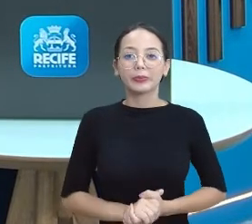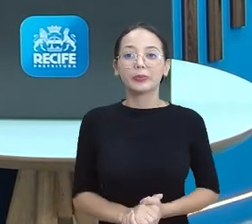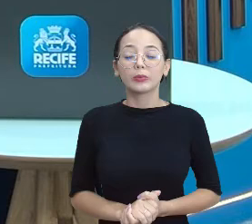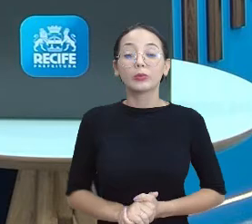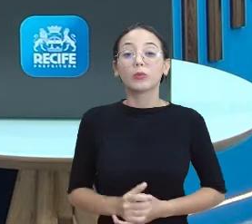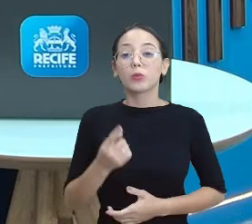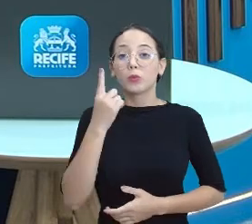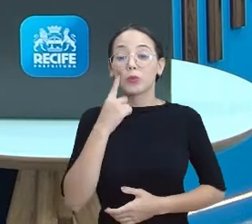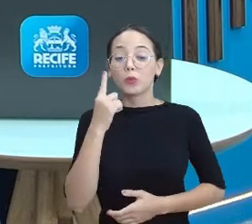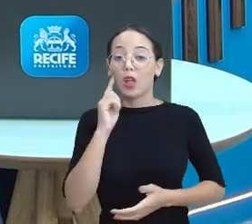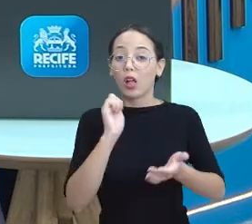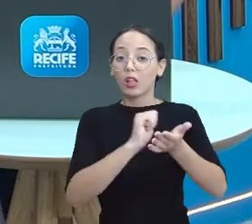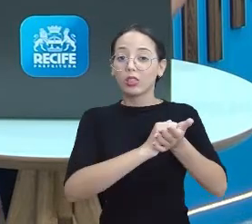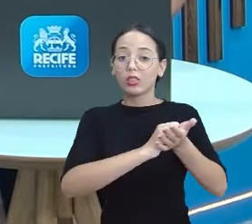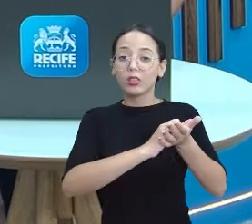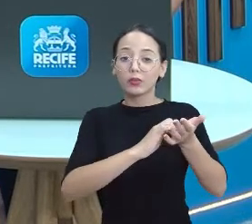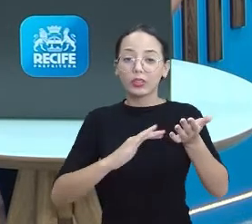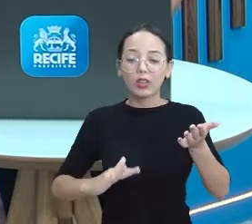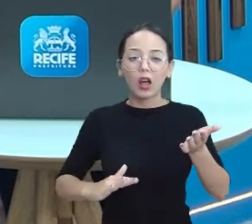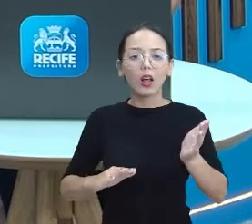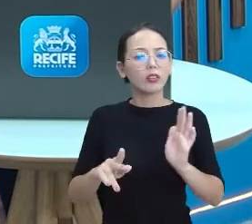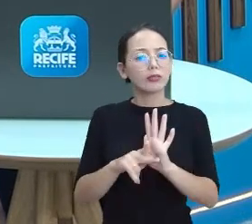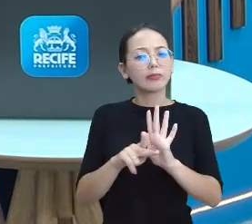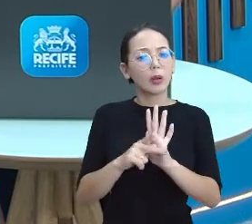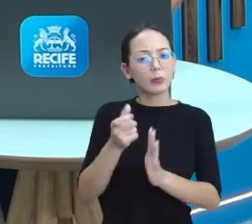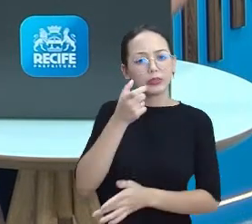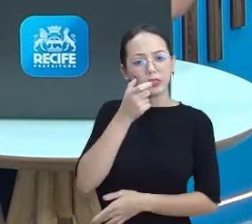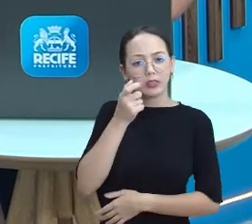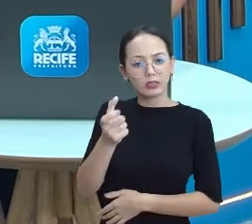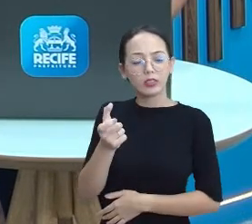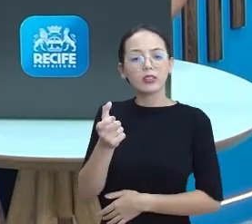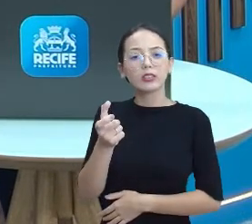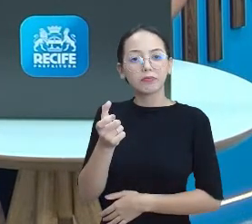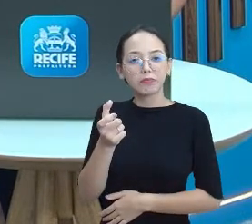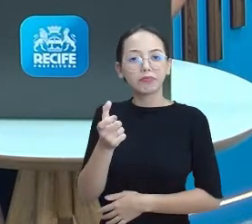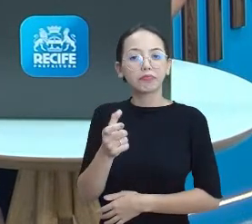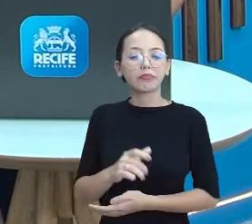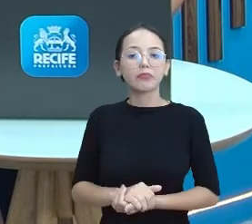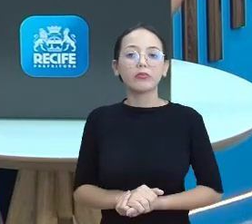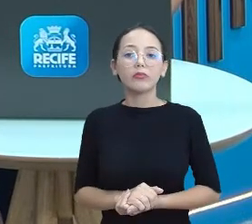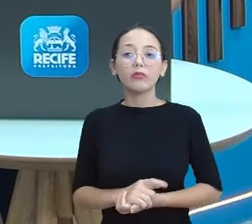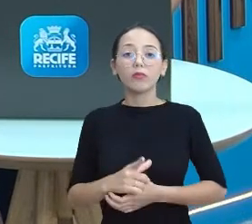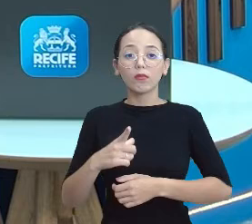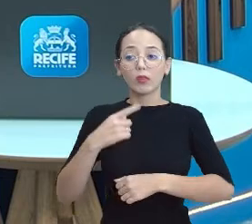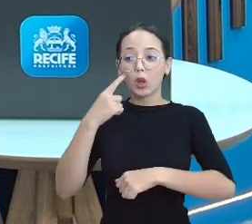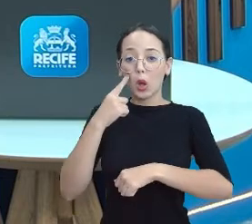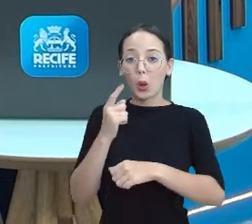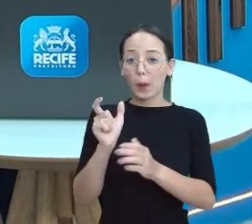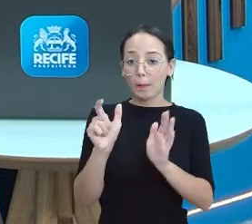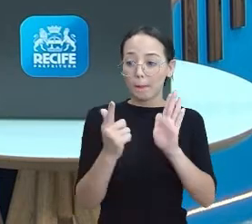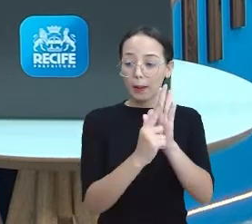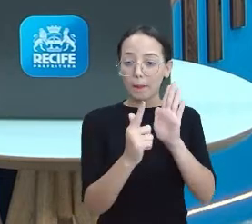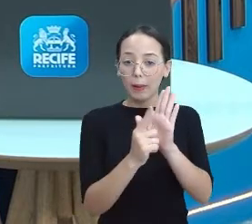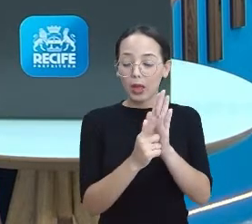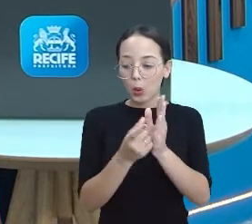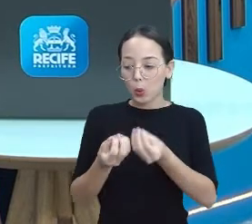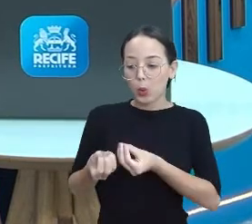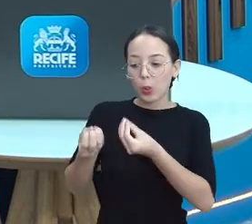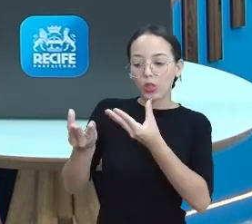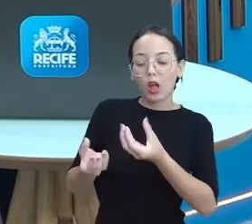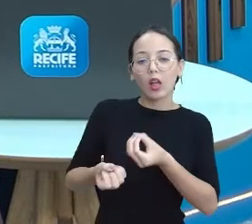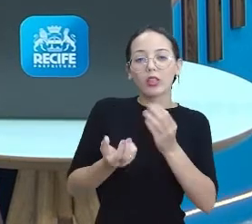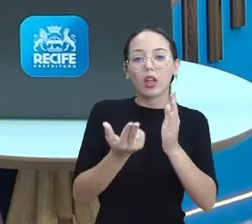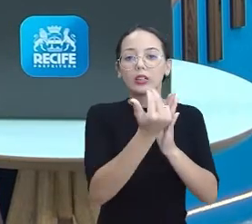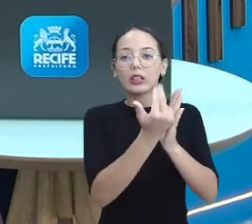Veja, essa atividade é uma atividade muito interessante, né? A gente distribui as fichinhas, os desenhos,